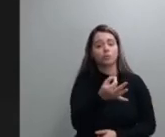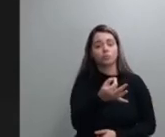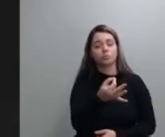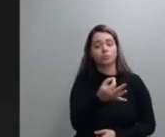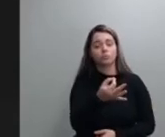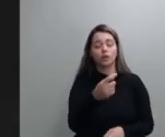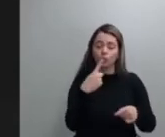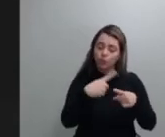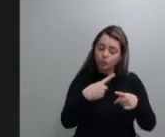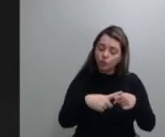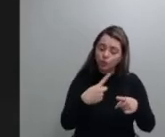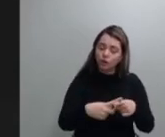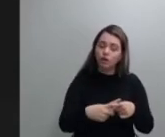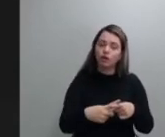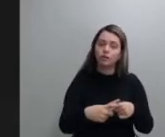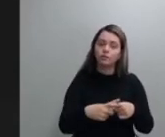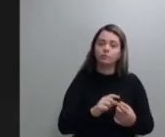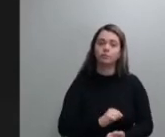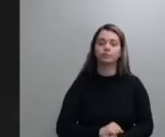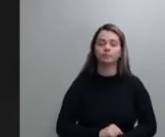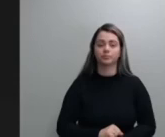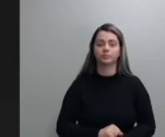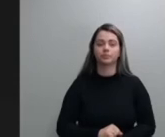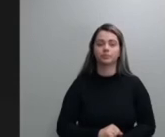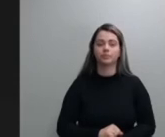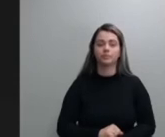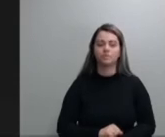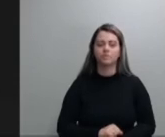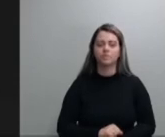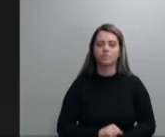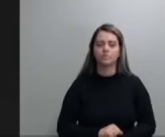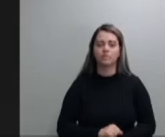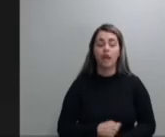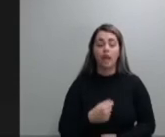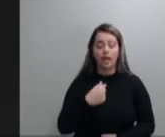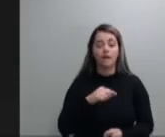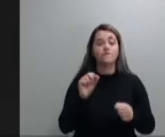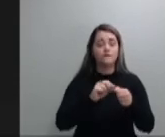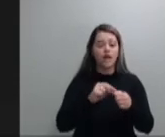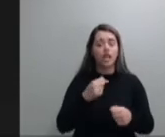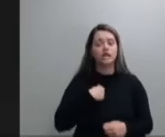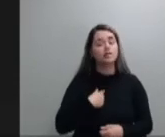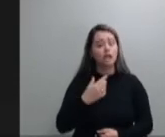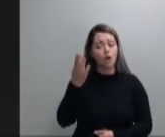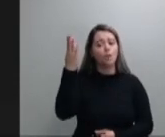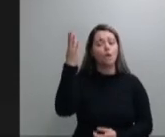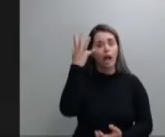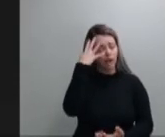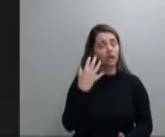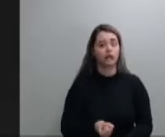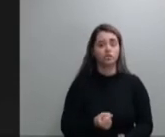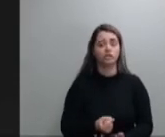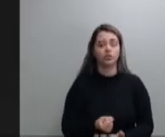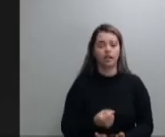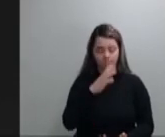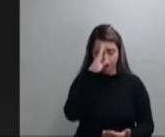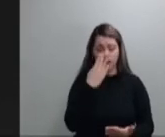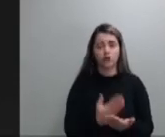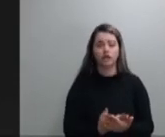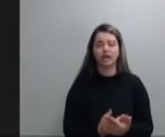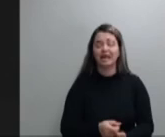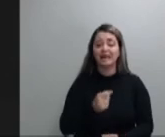o caso me convenceu de que esta matéria era extremamente relevante